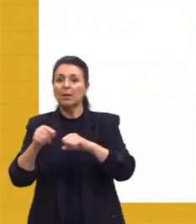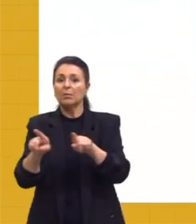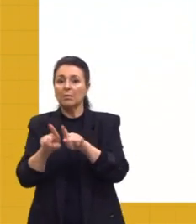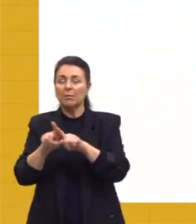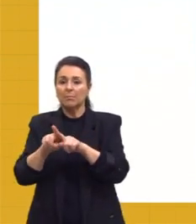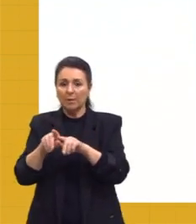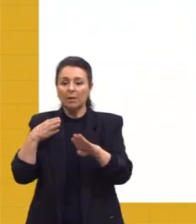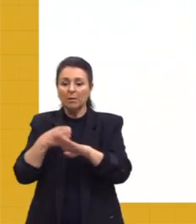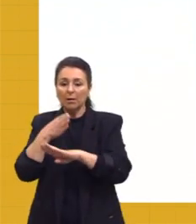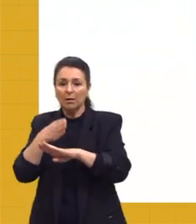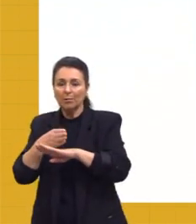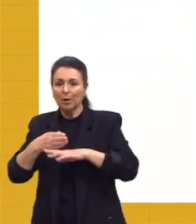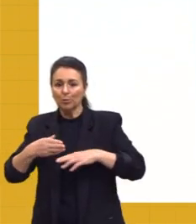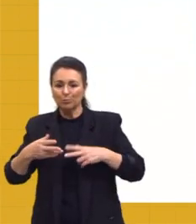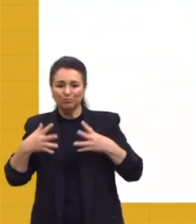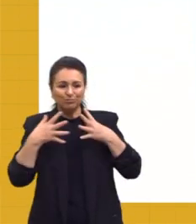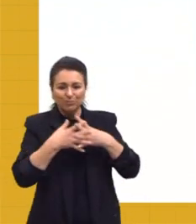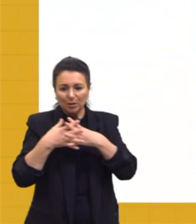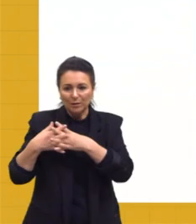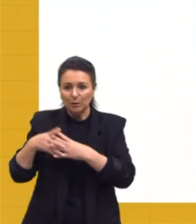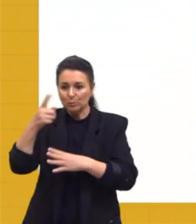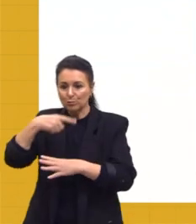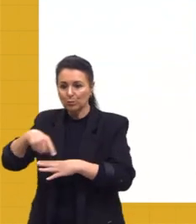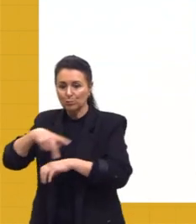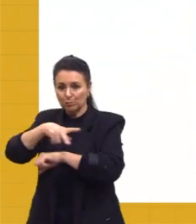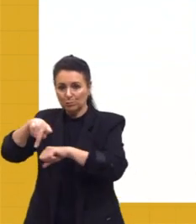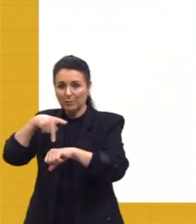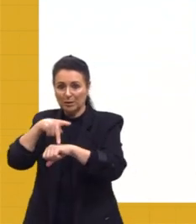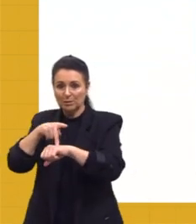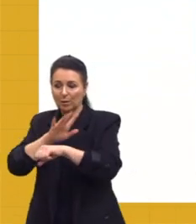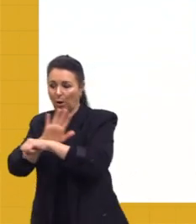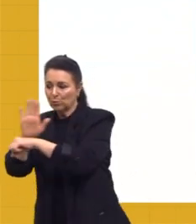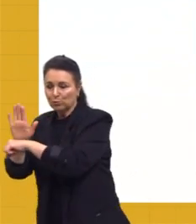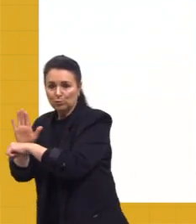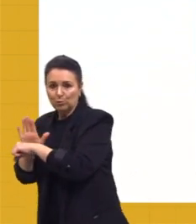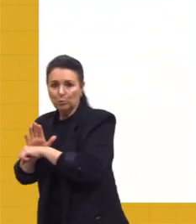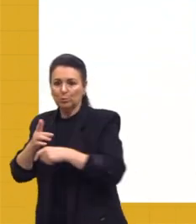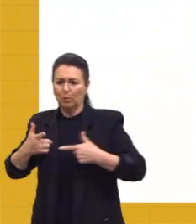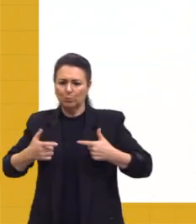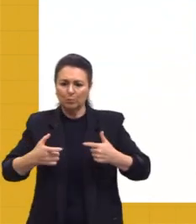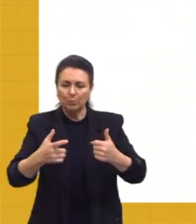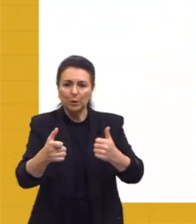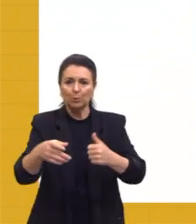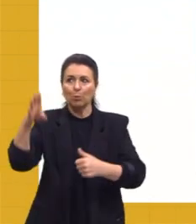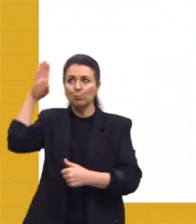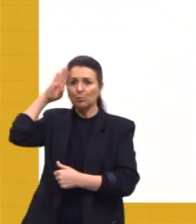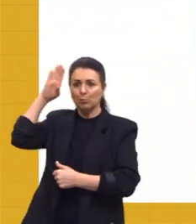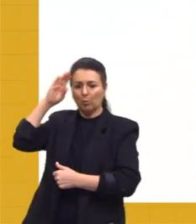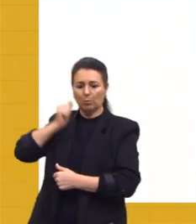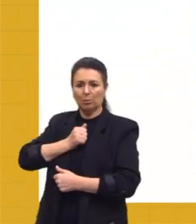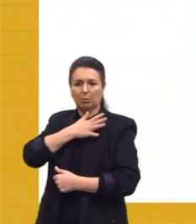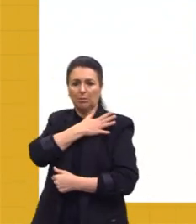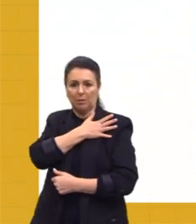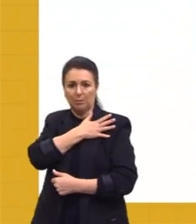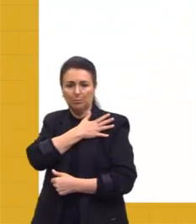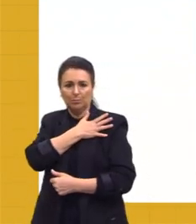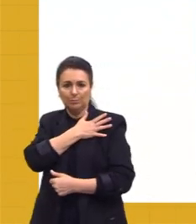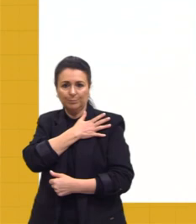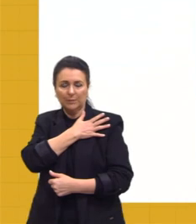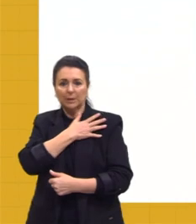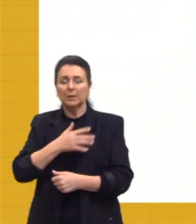entrando numa não conflito os outros países um ajudar ele certo com armamento com soldados né com toda a questão bélica